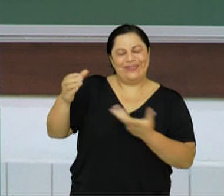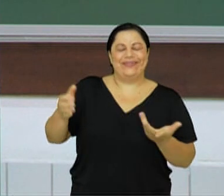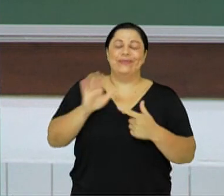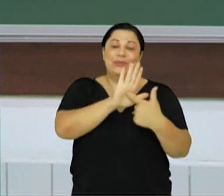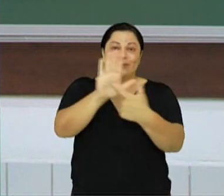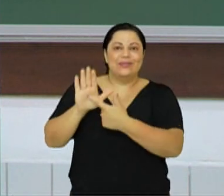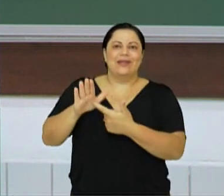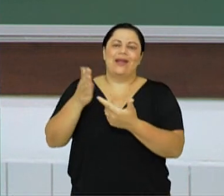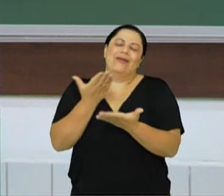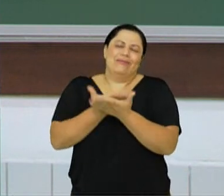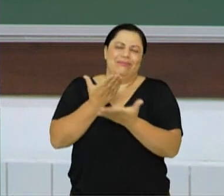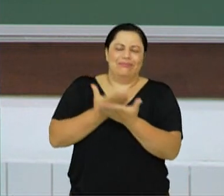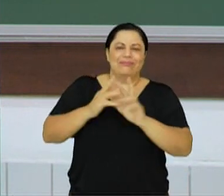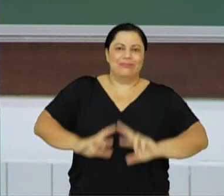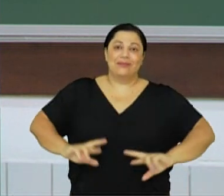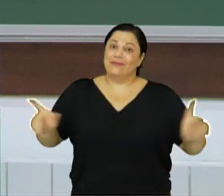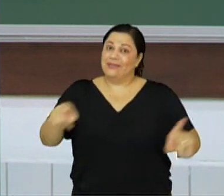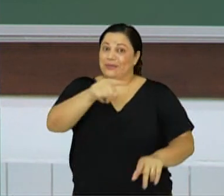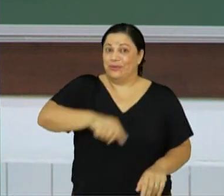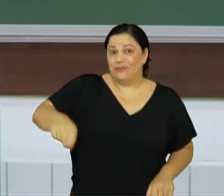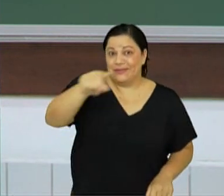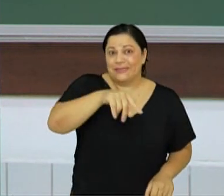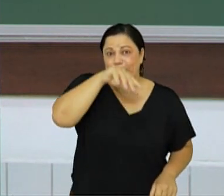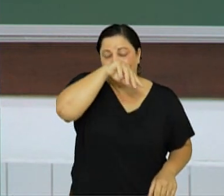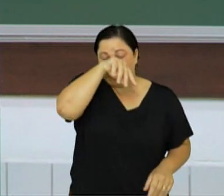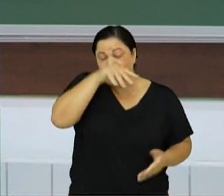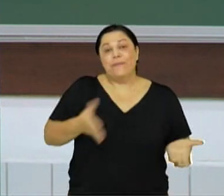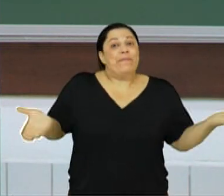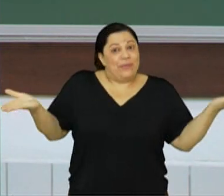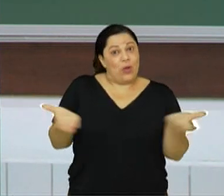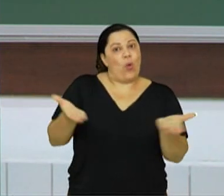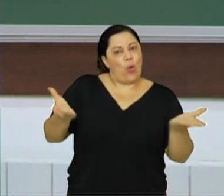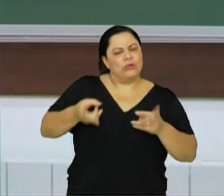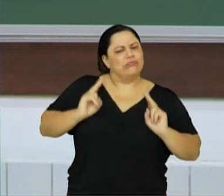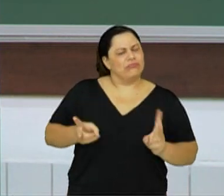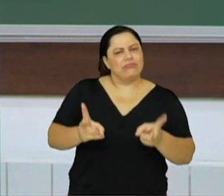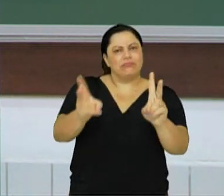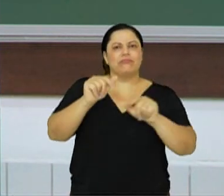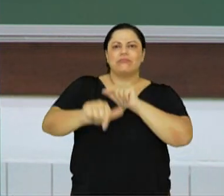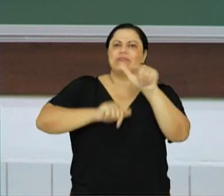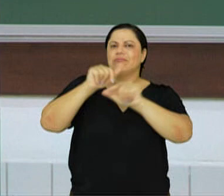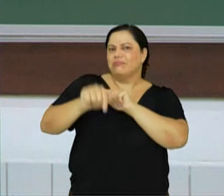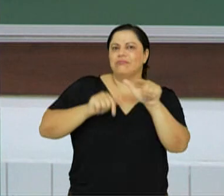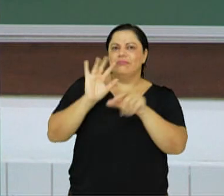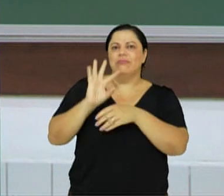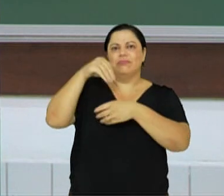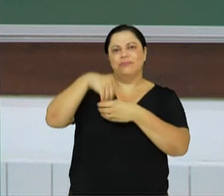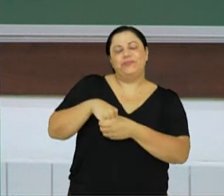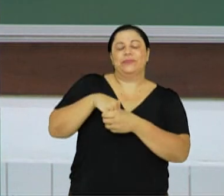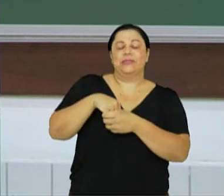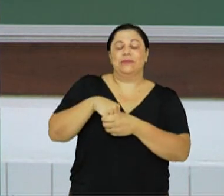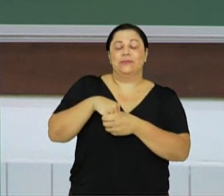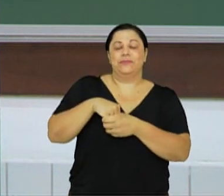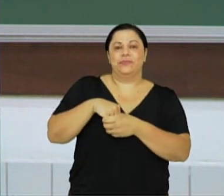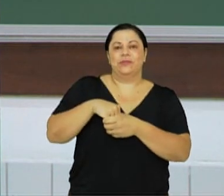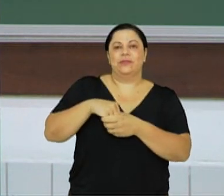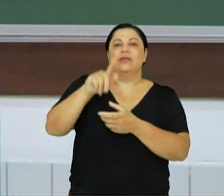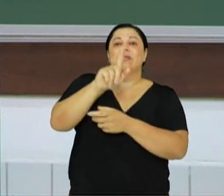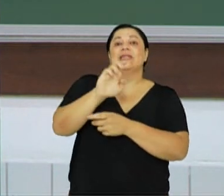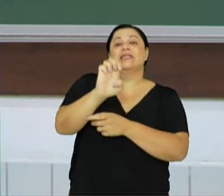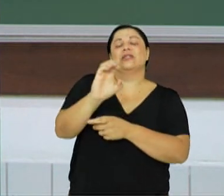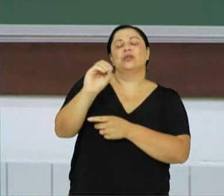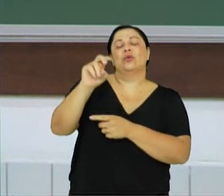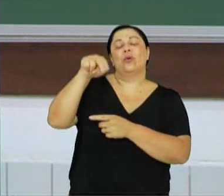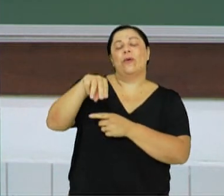vocês. Bem galera, hoje nós vamos continuar o nosso trabalho dentro da geometria